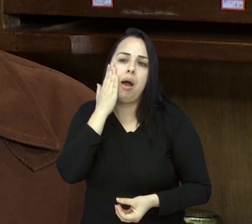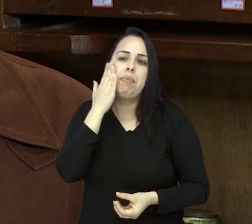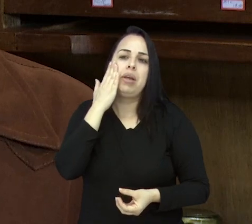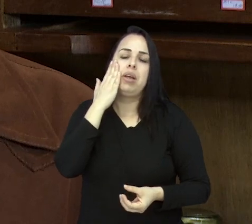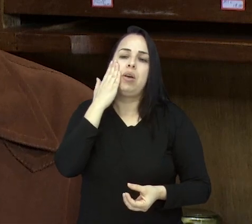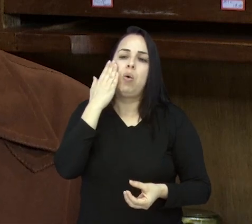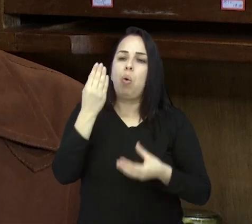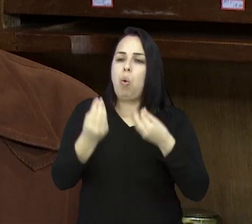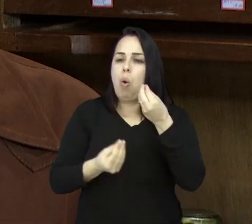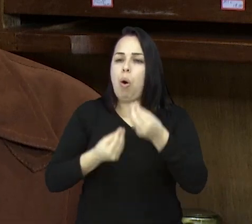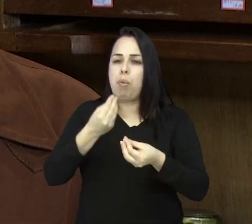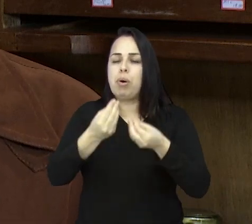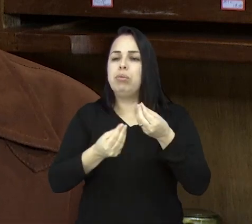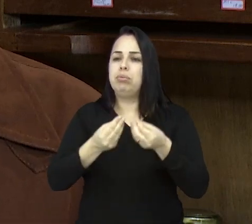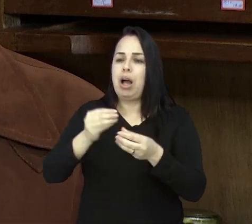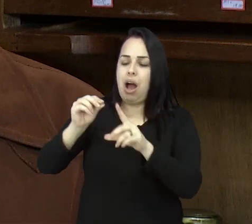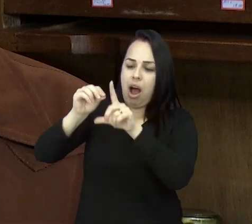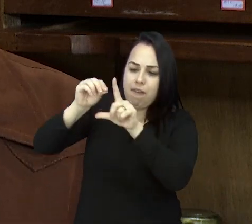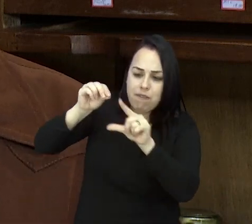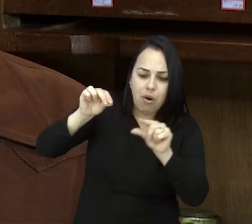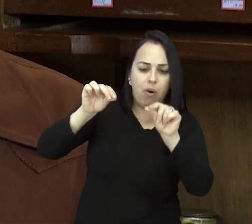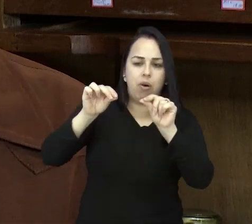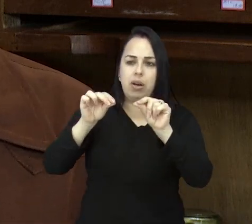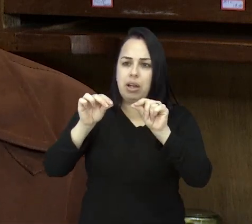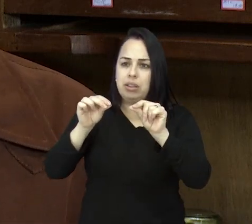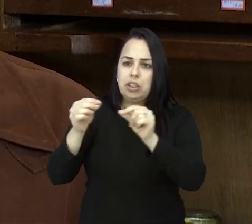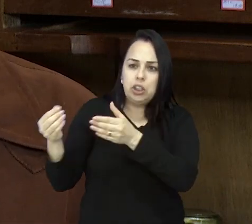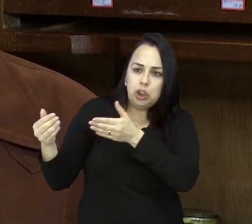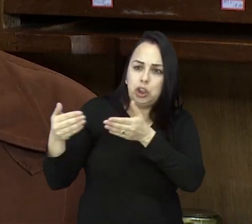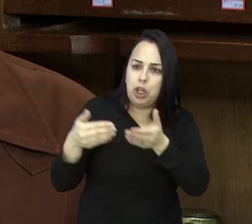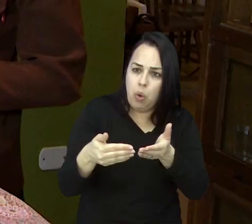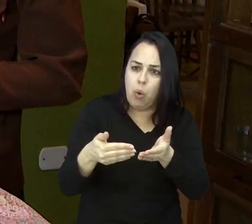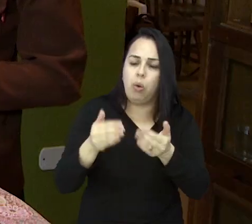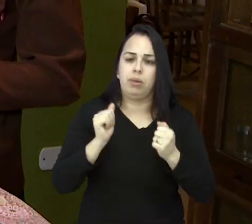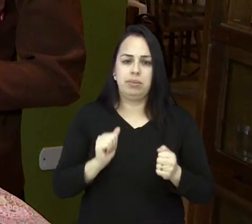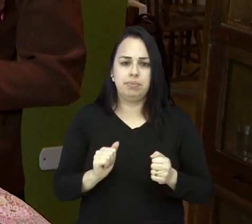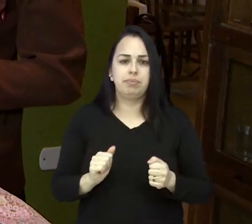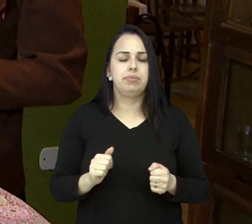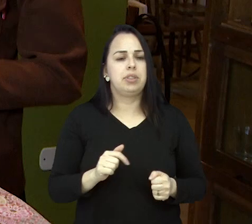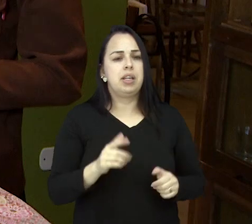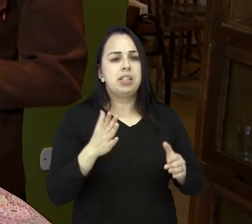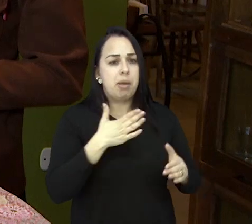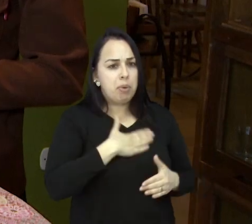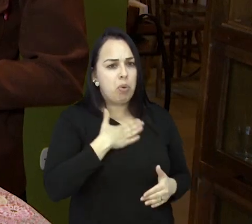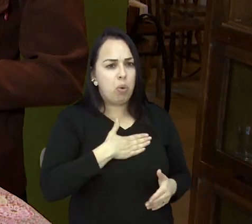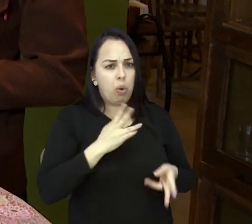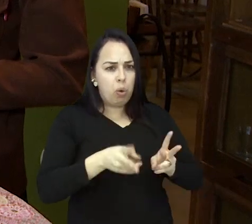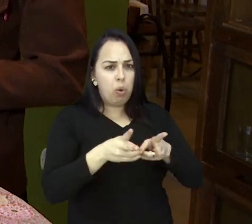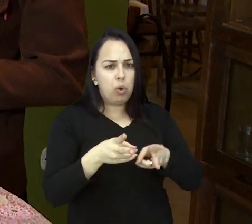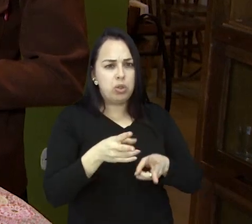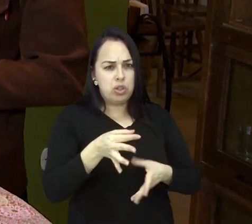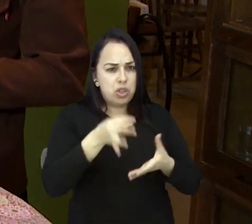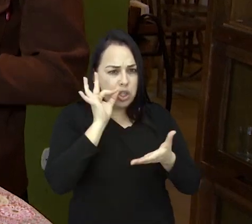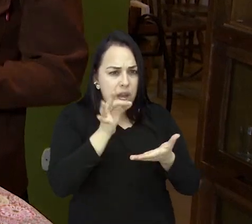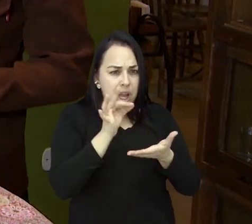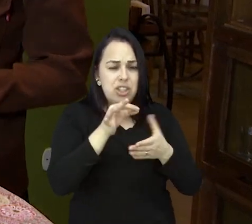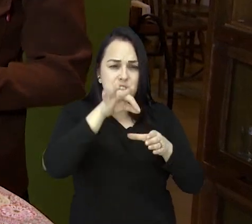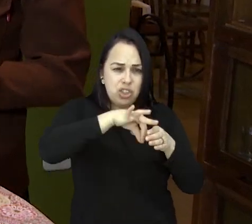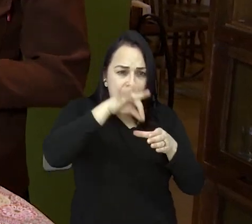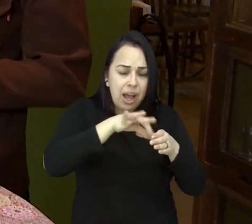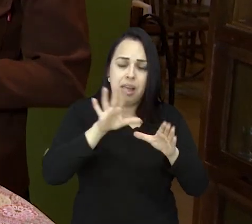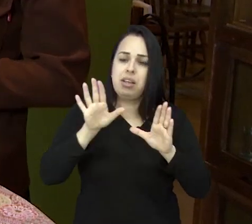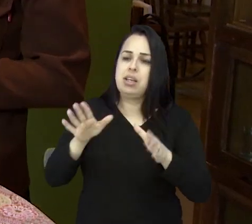todo esse conhecimento para levar o chá até a mesa para o consumidor. Você sempre gostou de chá? Sempre. Só que eu não